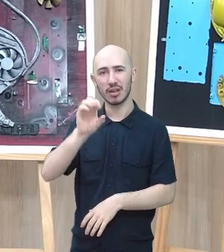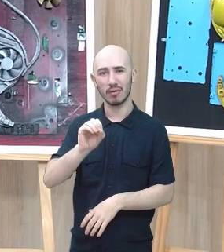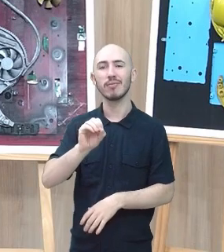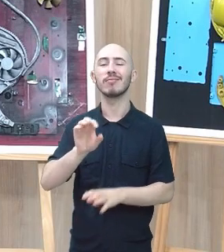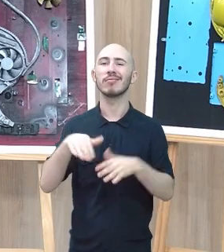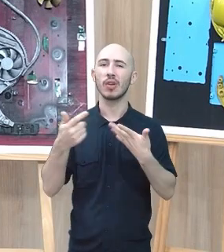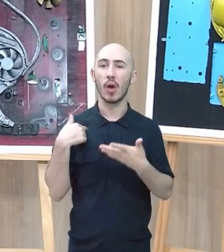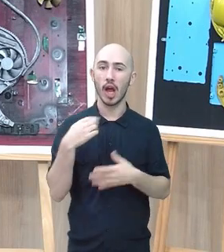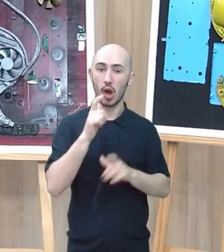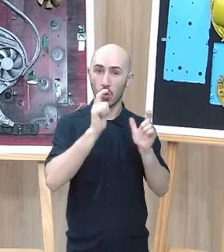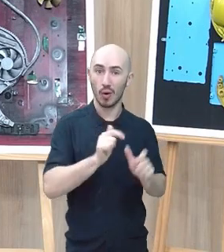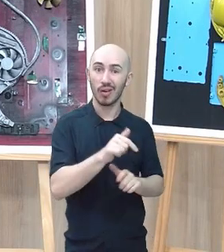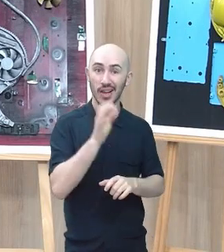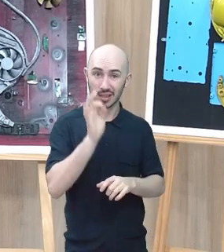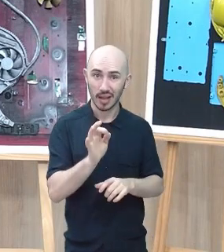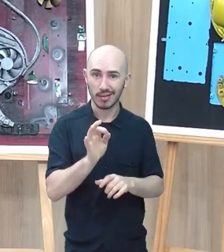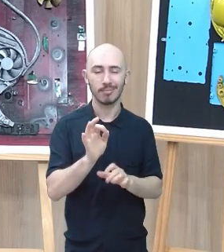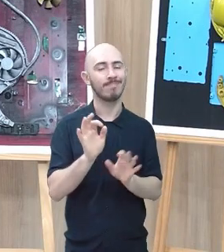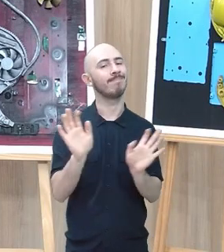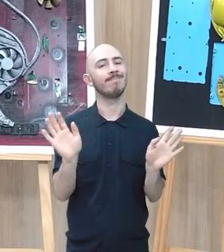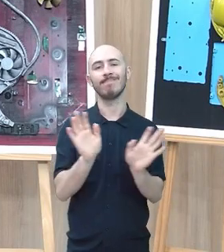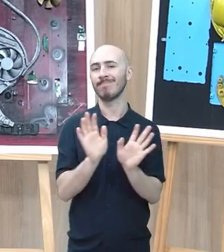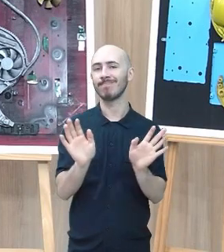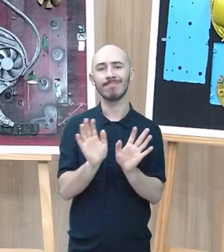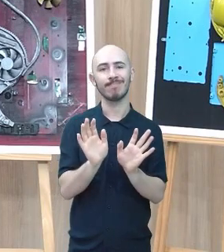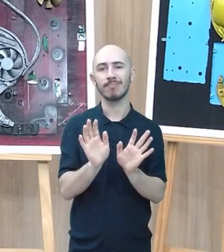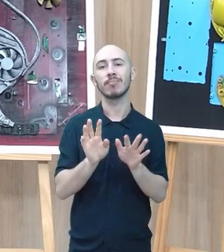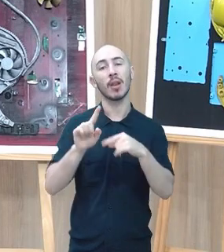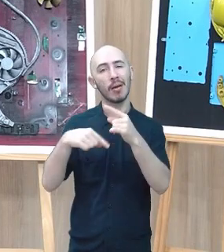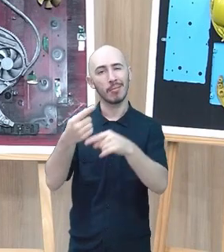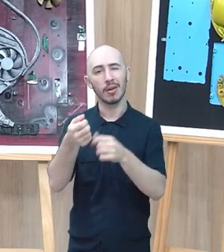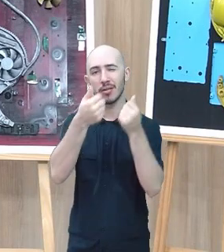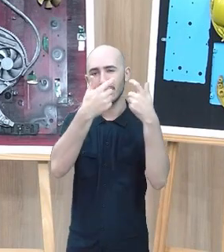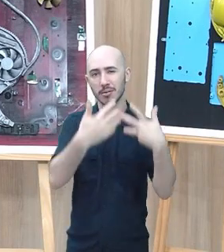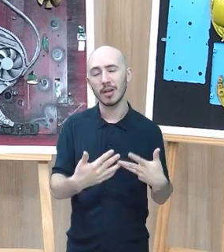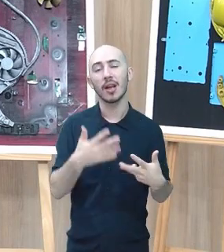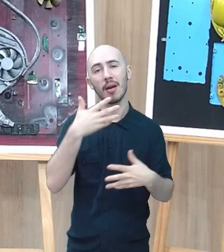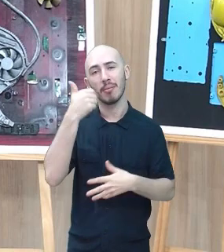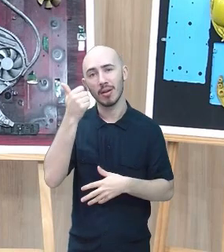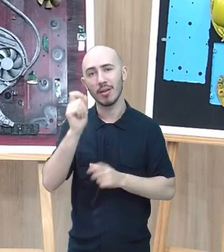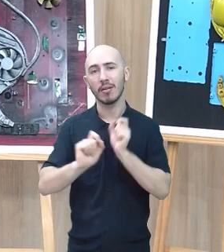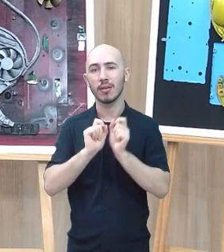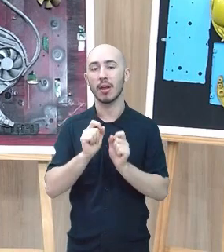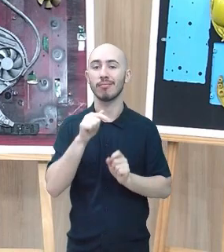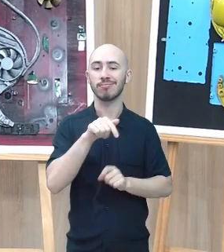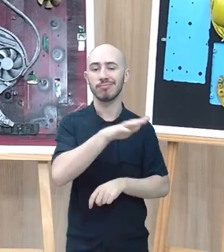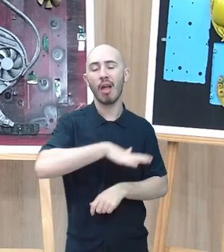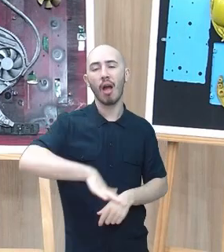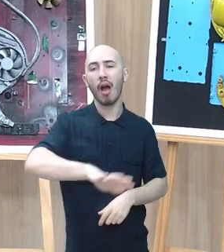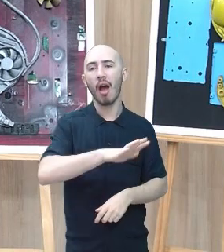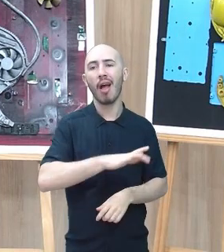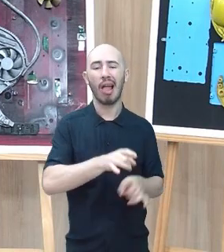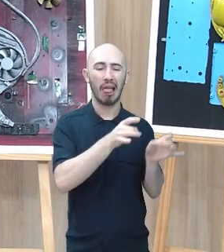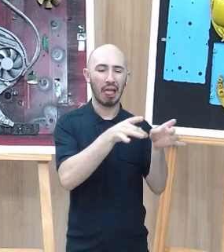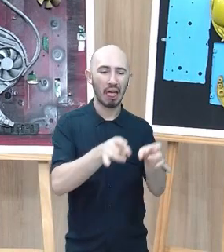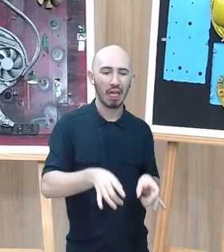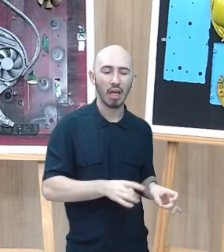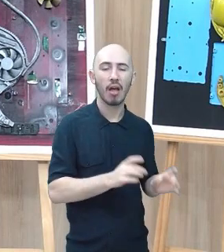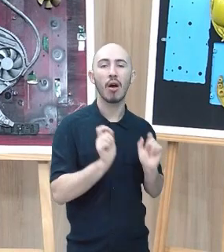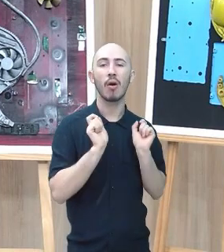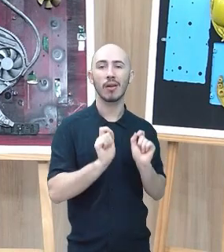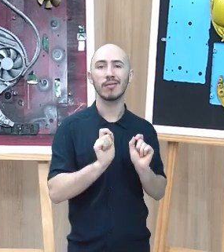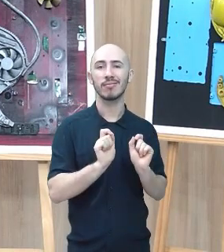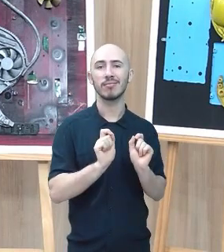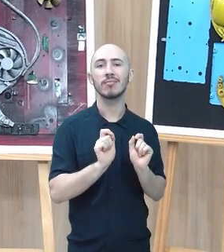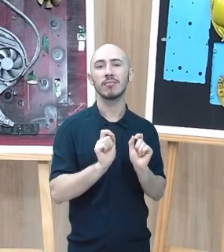né? A gente vai entender mais à frente aqui na nossa aula, porque ele pode causar, tem efeitos,